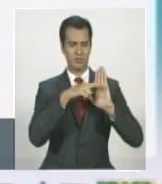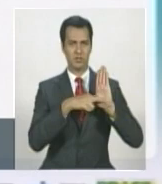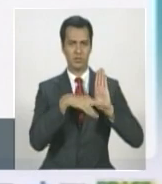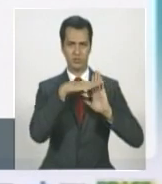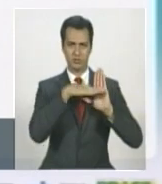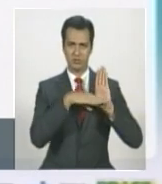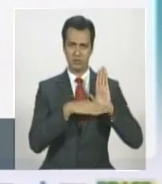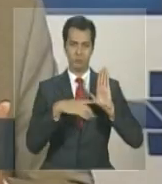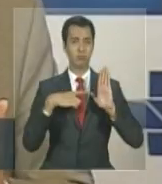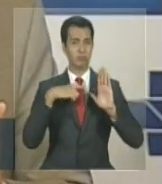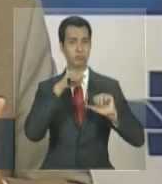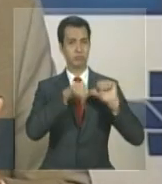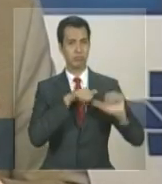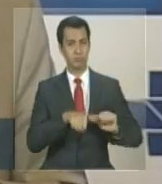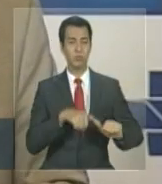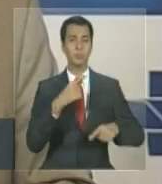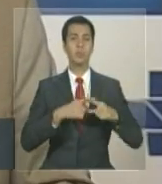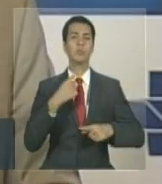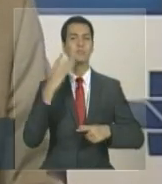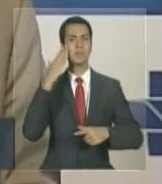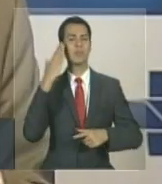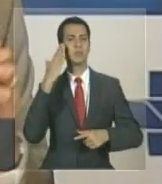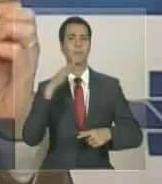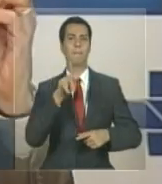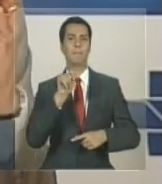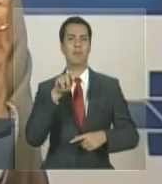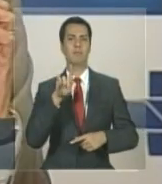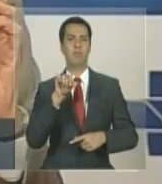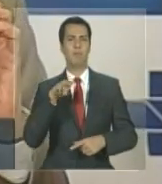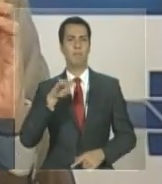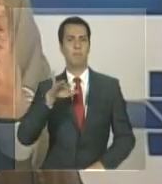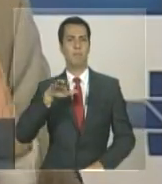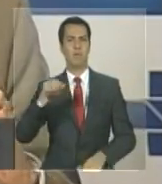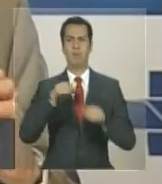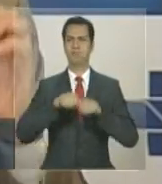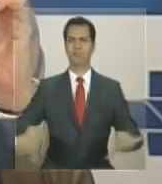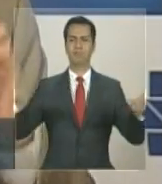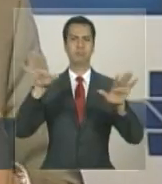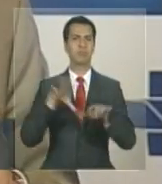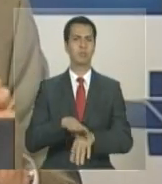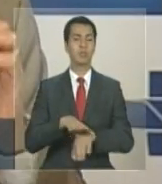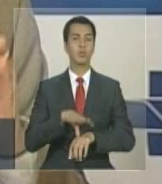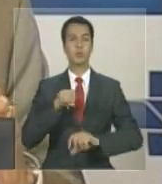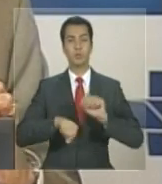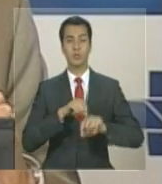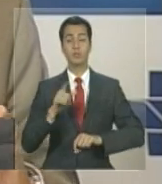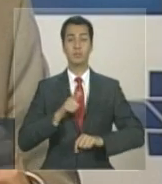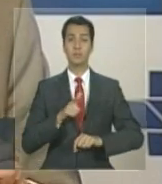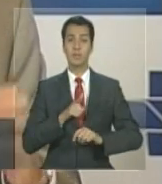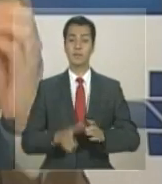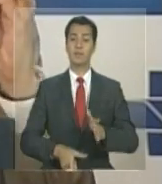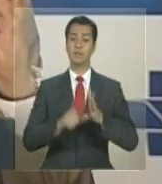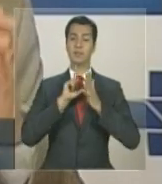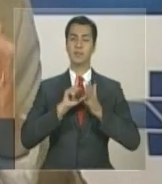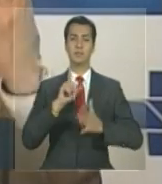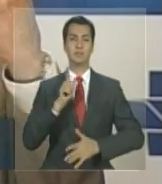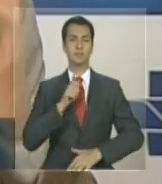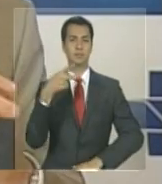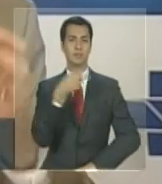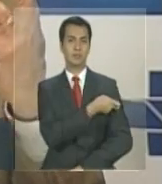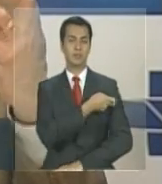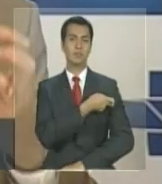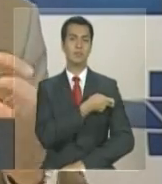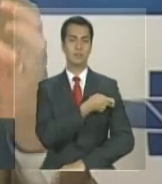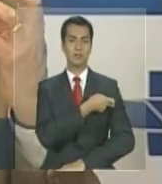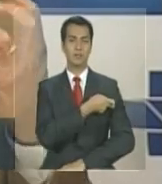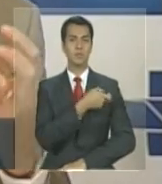todo o conhecimento que se teve da pandemia, né, o uso precoce do antiviral, nós temos